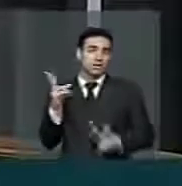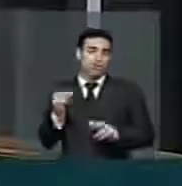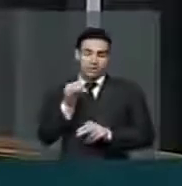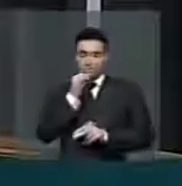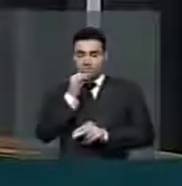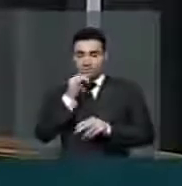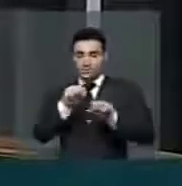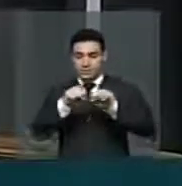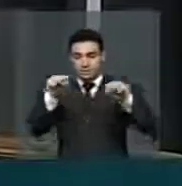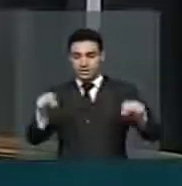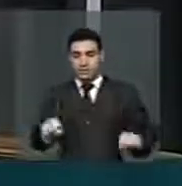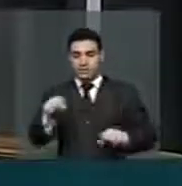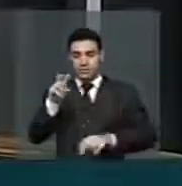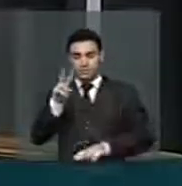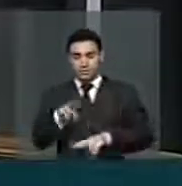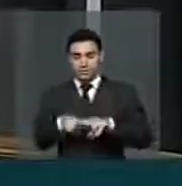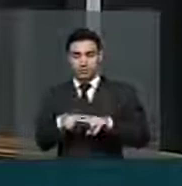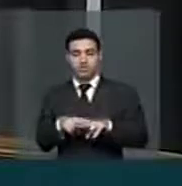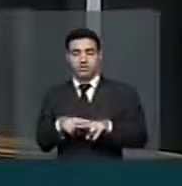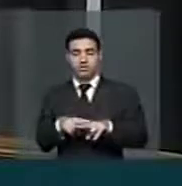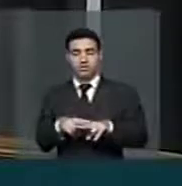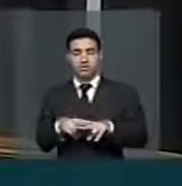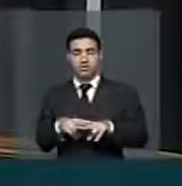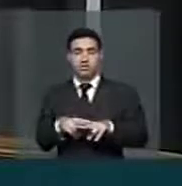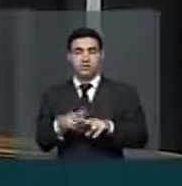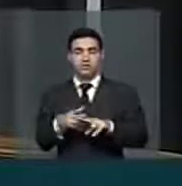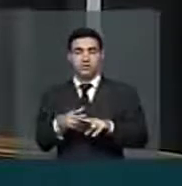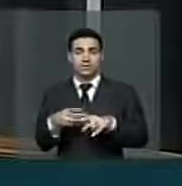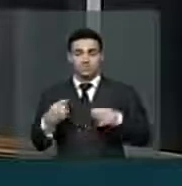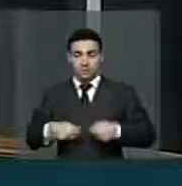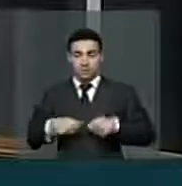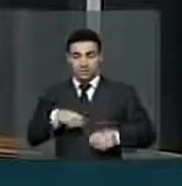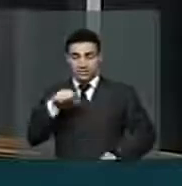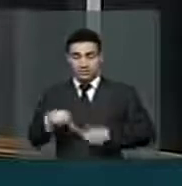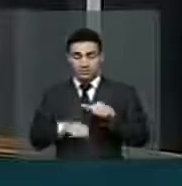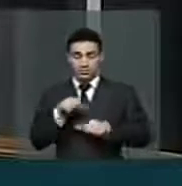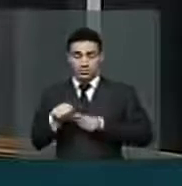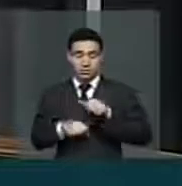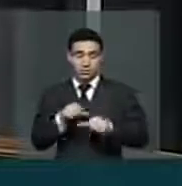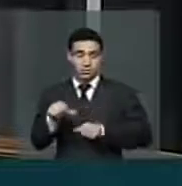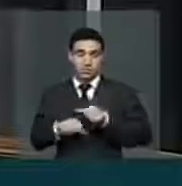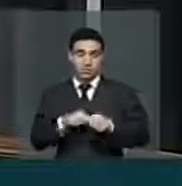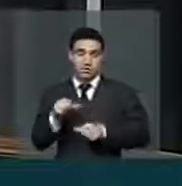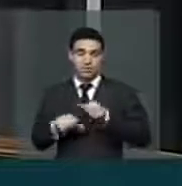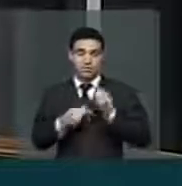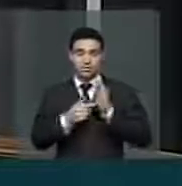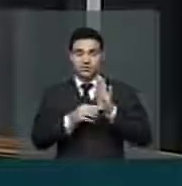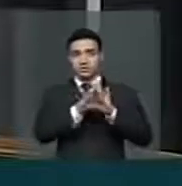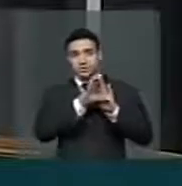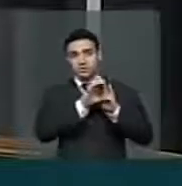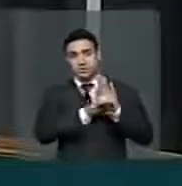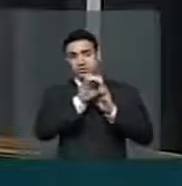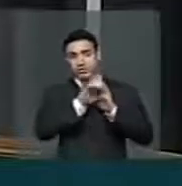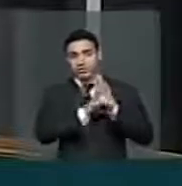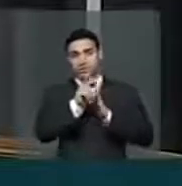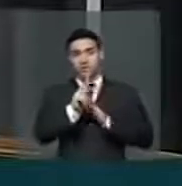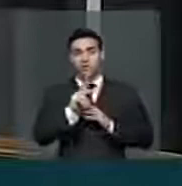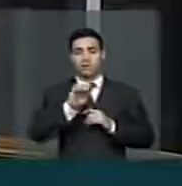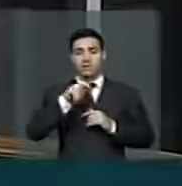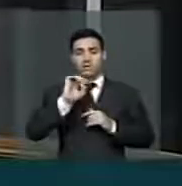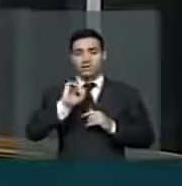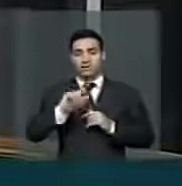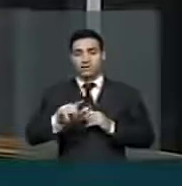sistema prisional urge promovermos mudança drástica no nosso Código Penal, que é